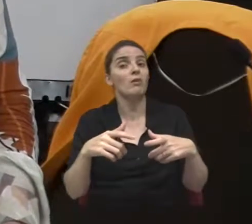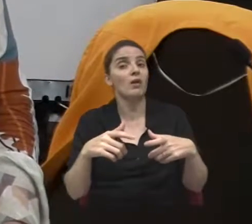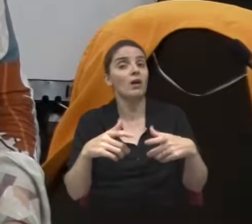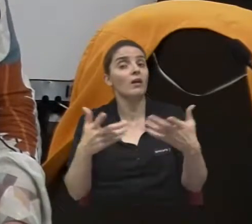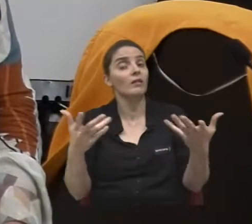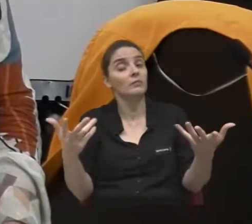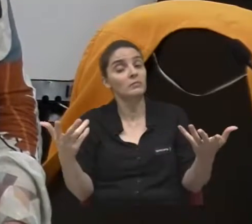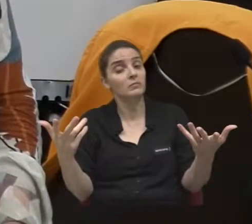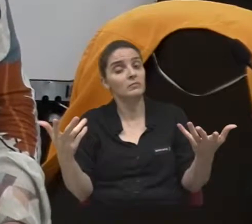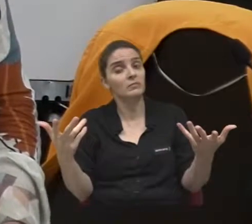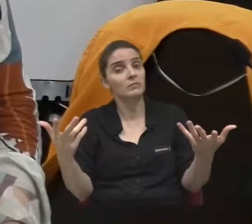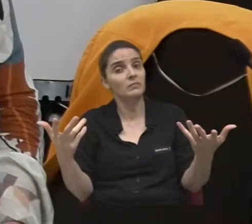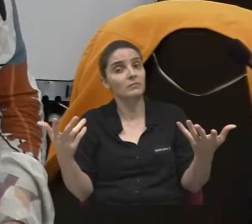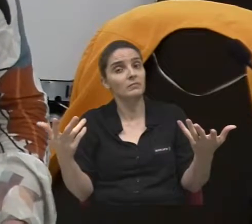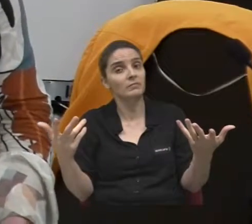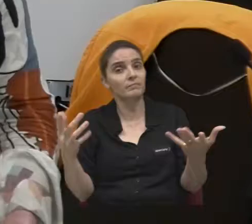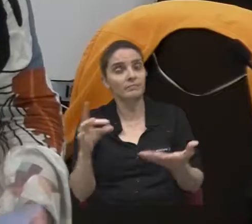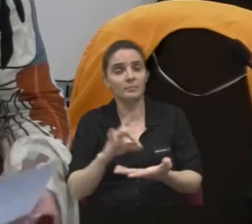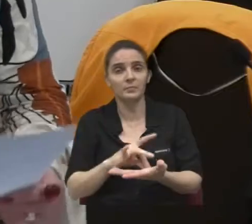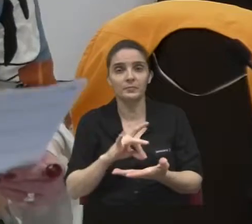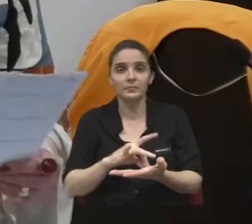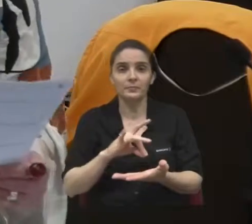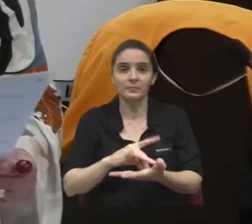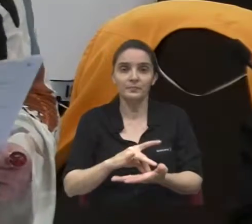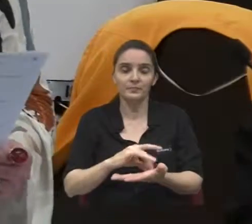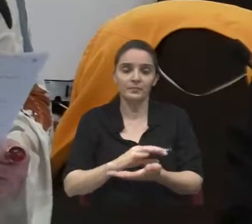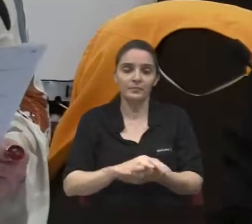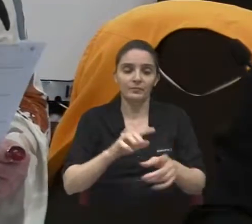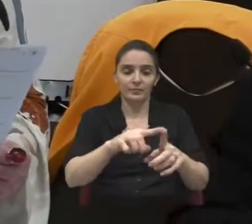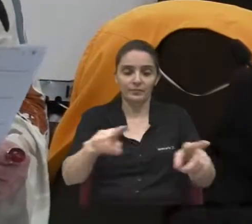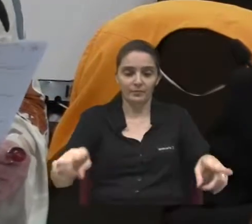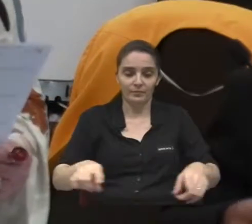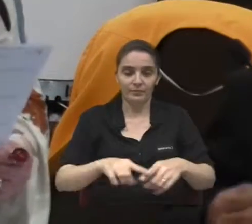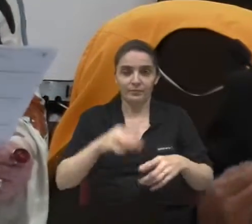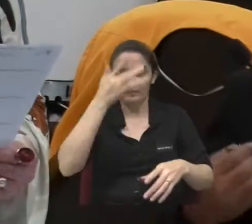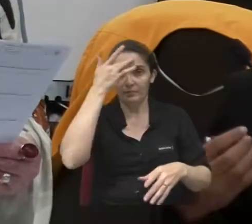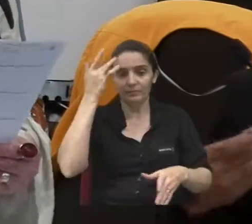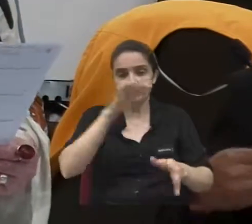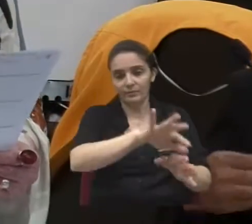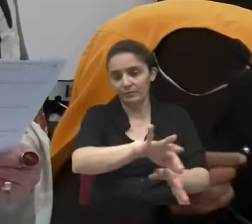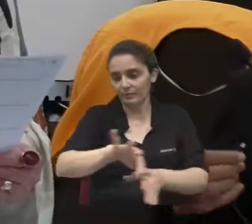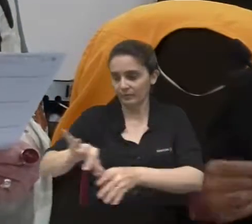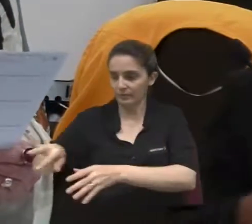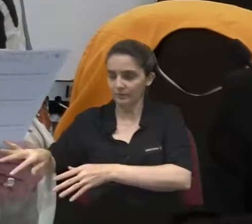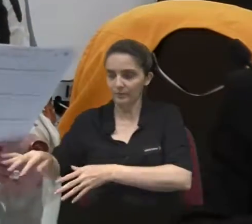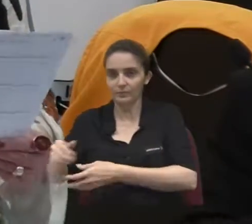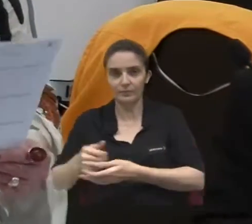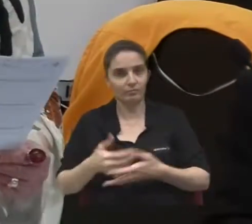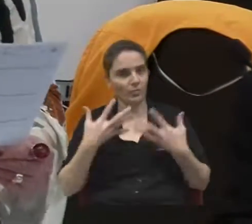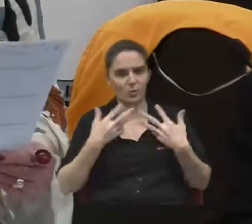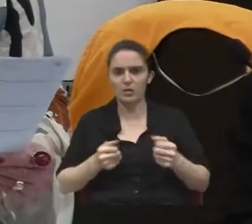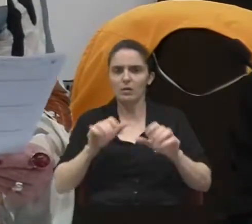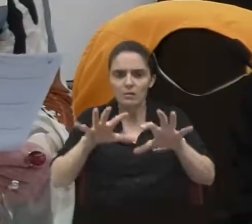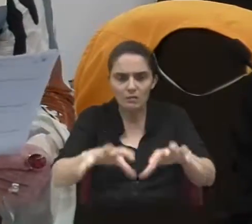para realmente tirar essas pessoas de lá, porque nós não somos a favor da invasão. Mas há quanto tempo que eles estão lá? Eles precisam que o poder público